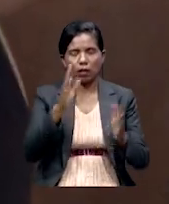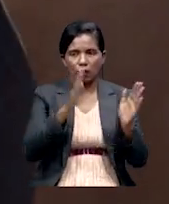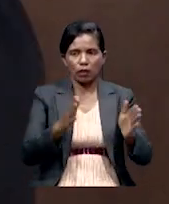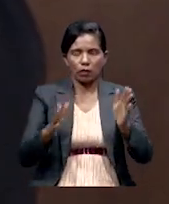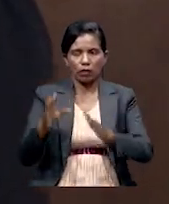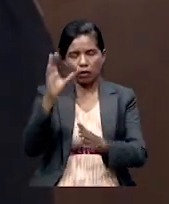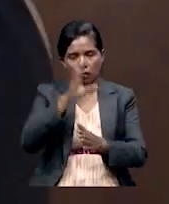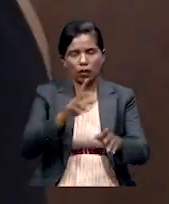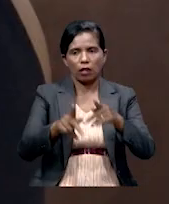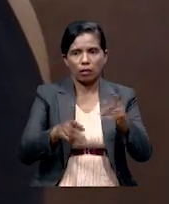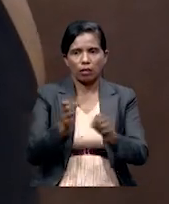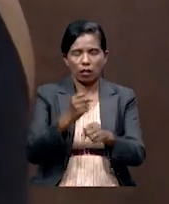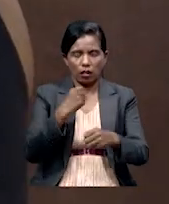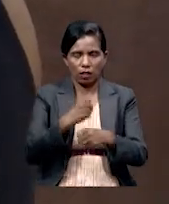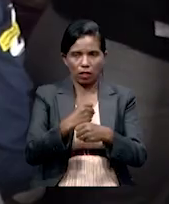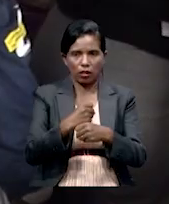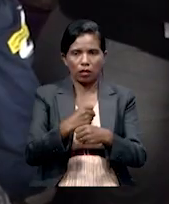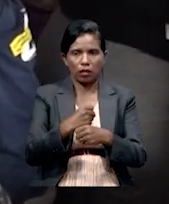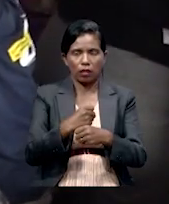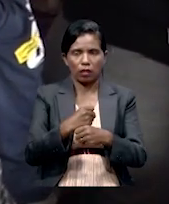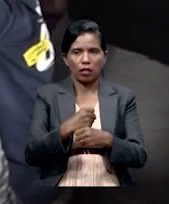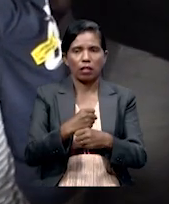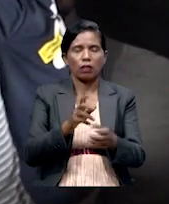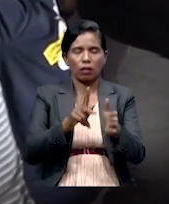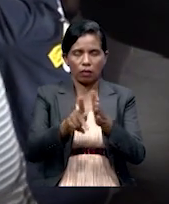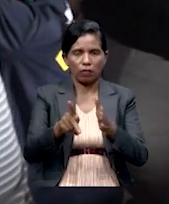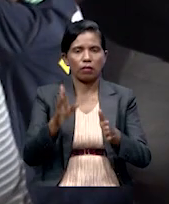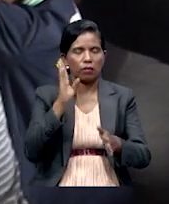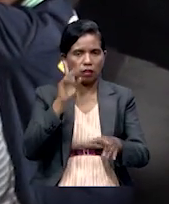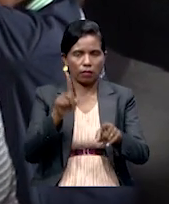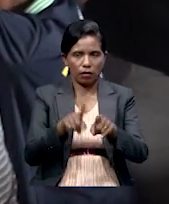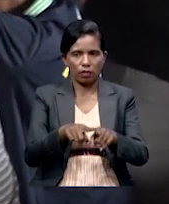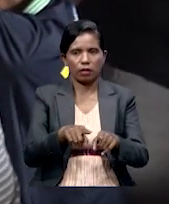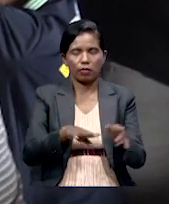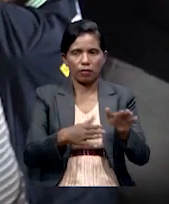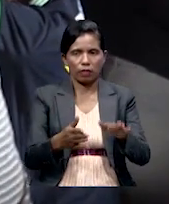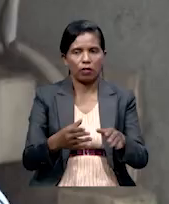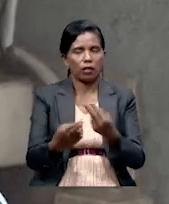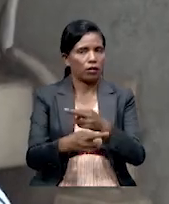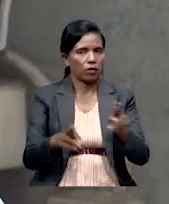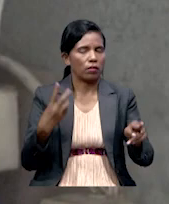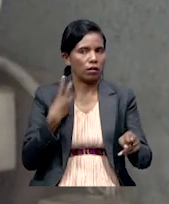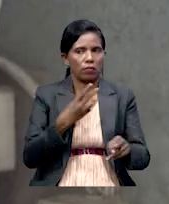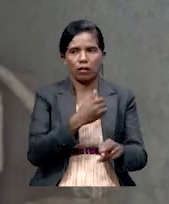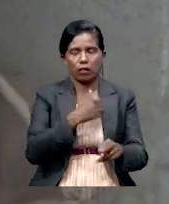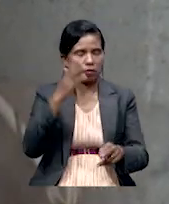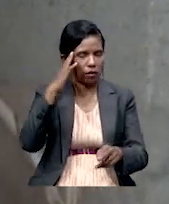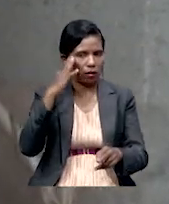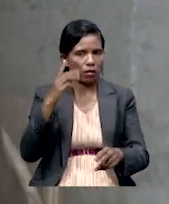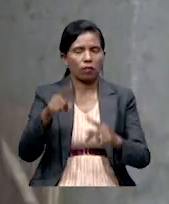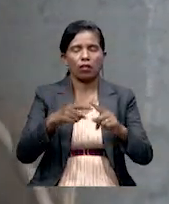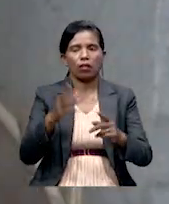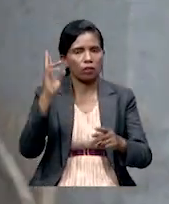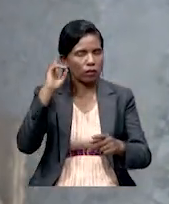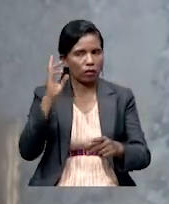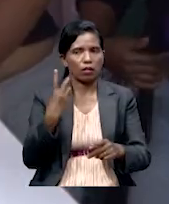sira ne be ma ne ne to ba ali mat be yang ni kona ba nyeru taru ami se do kat ne ma hin ras ma torona no mas